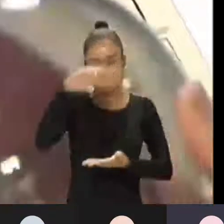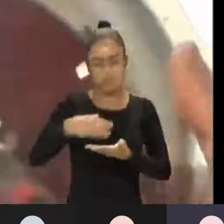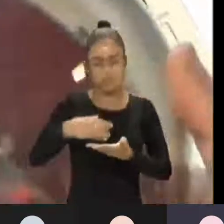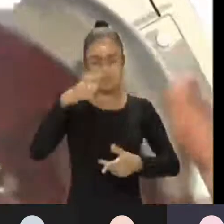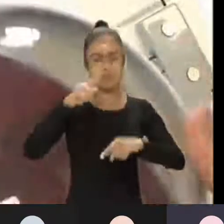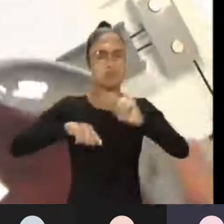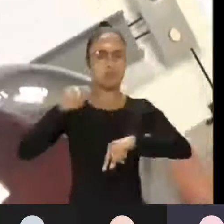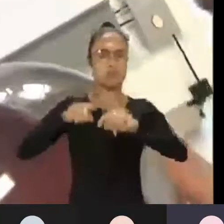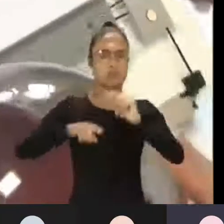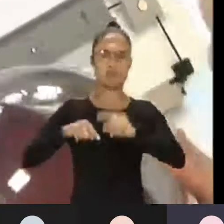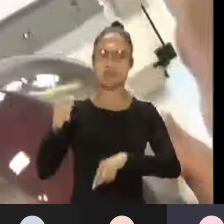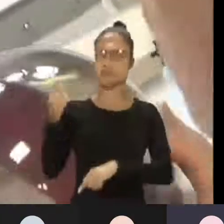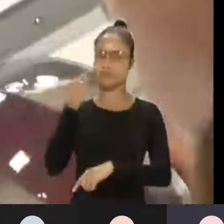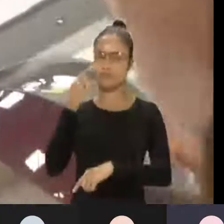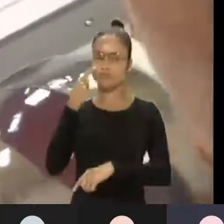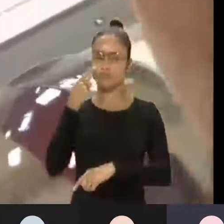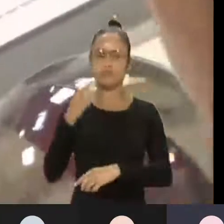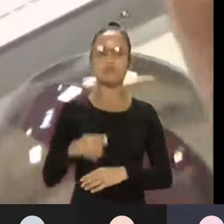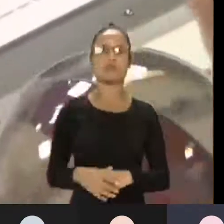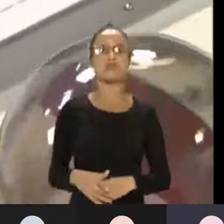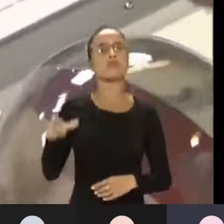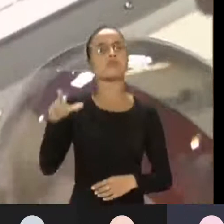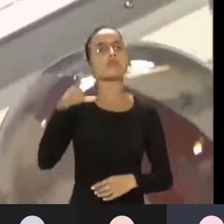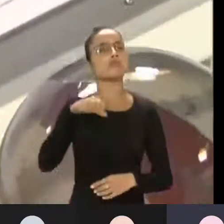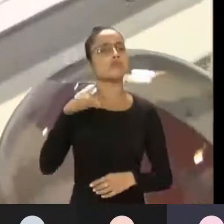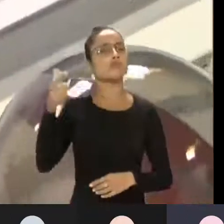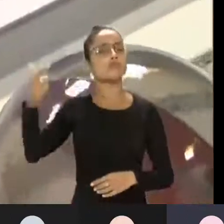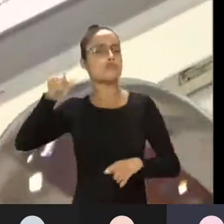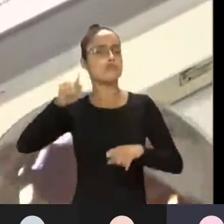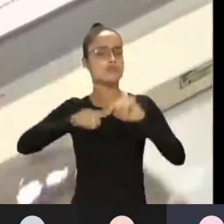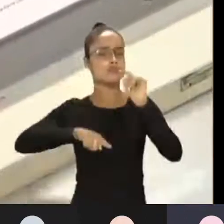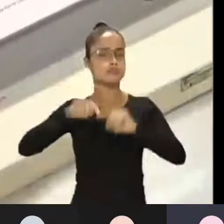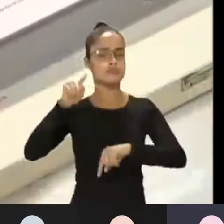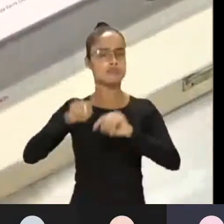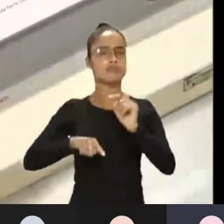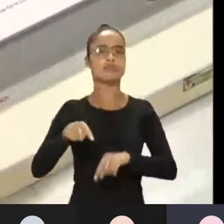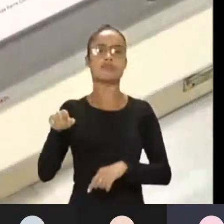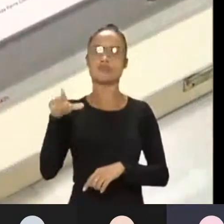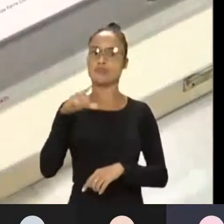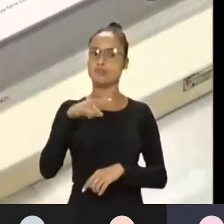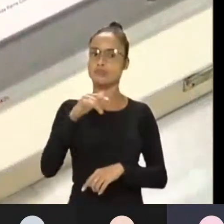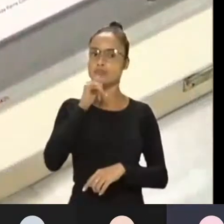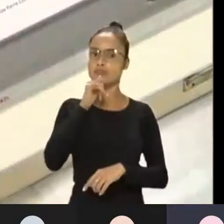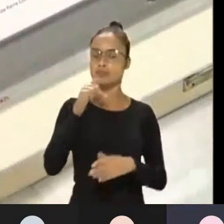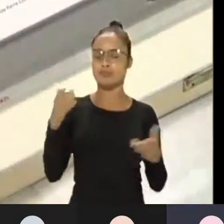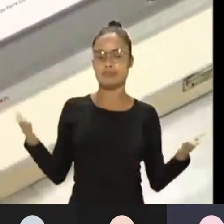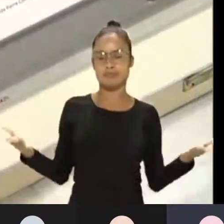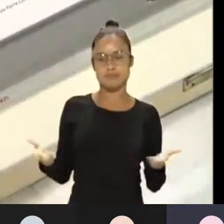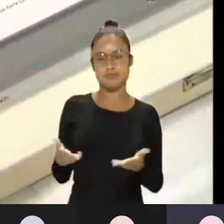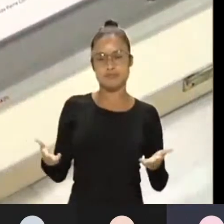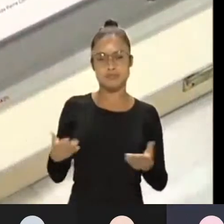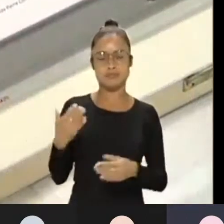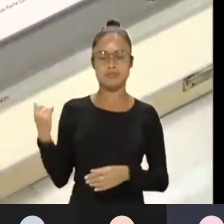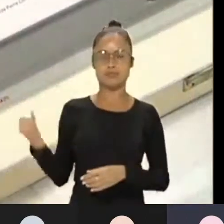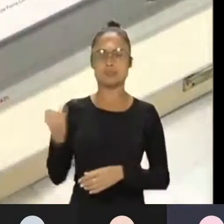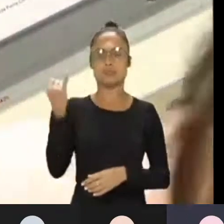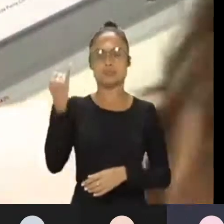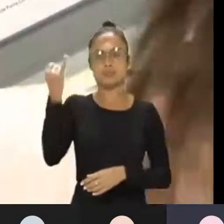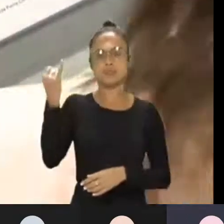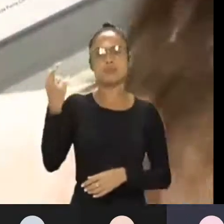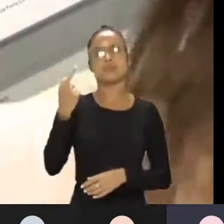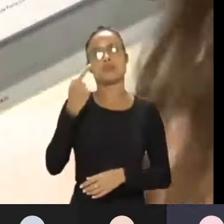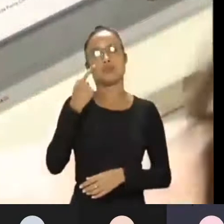nós vimos na imagem. Mas existem outros sólidos que nós podemos tomar como exemplo. Um que é bastante utilizado, principalmente quando nós